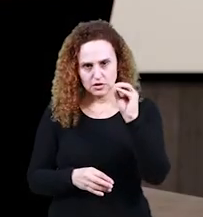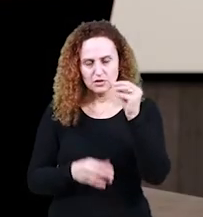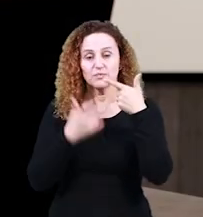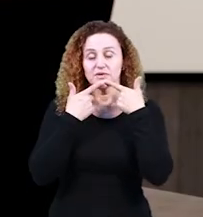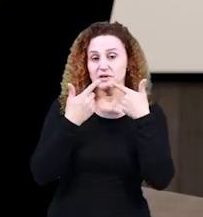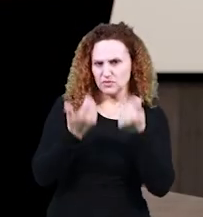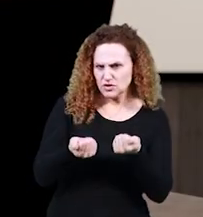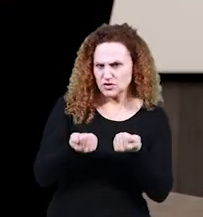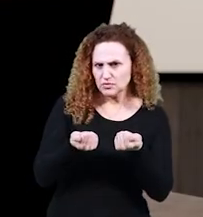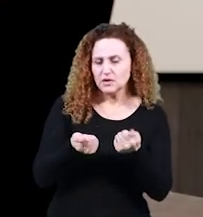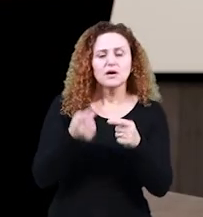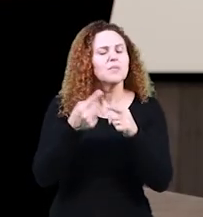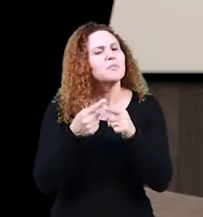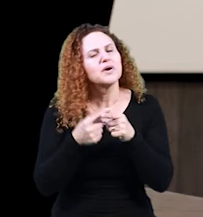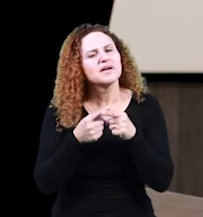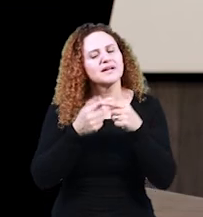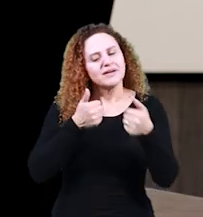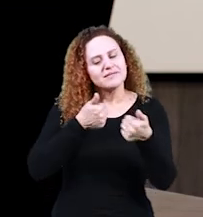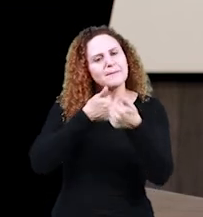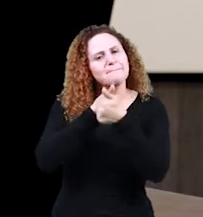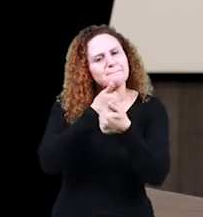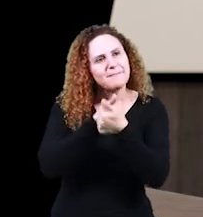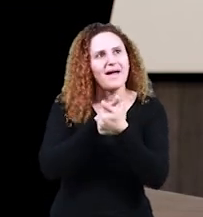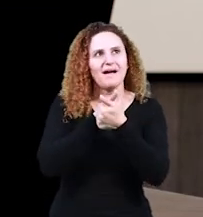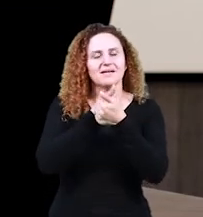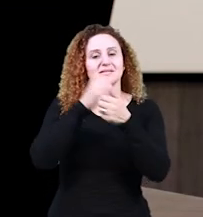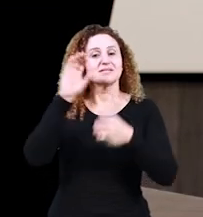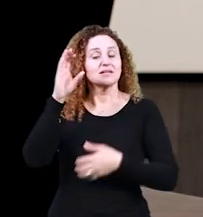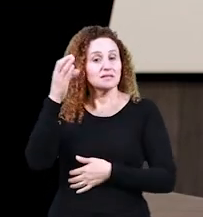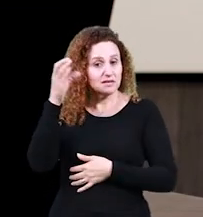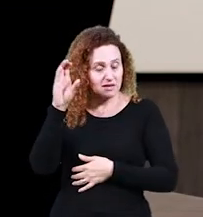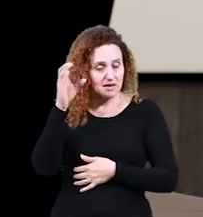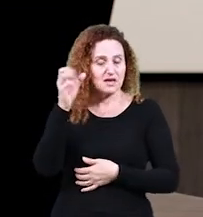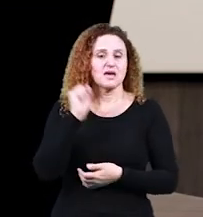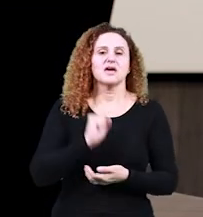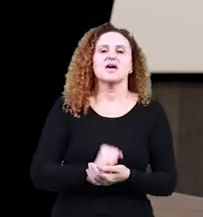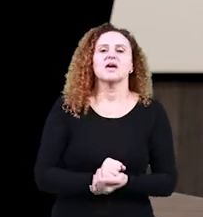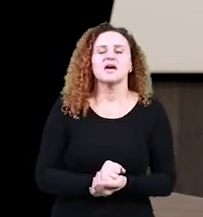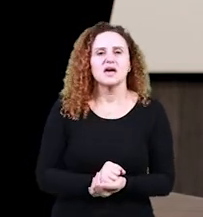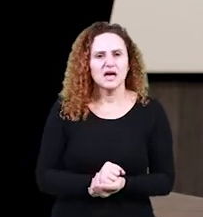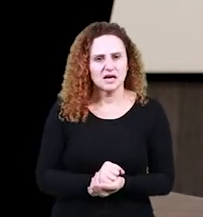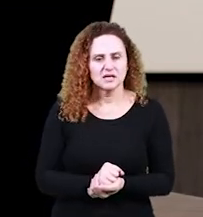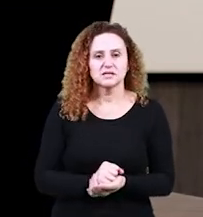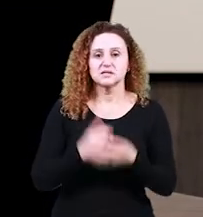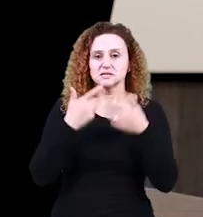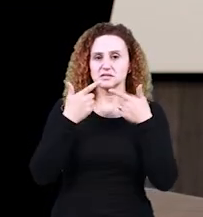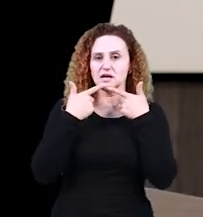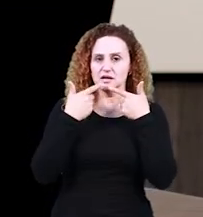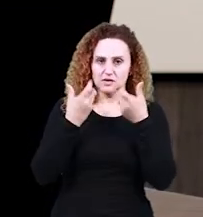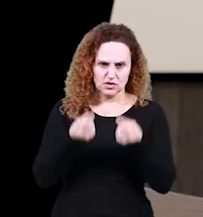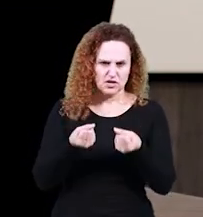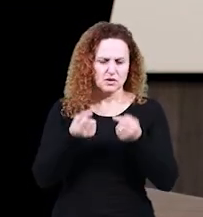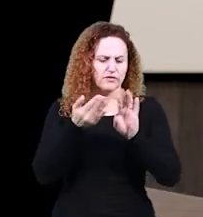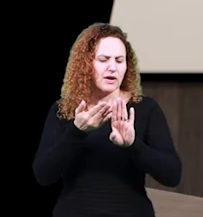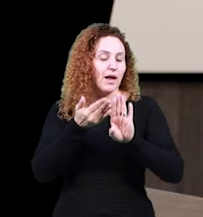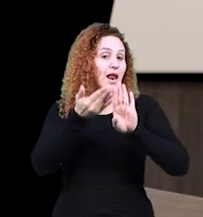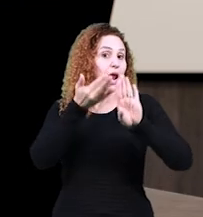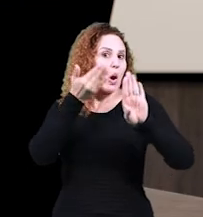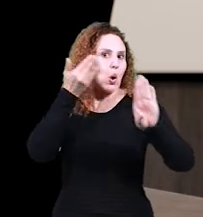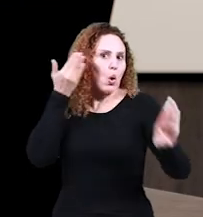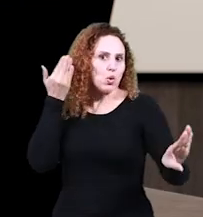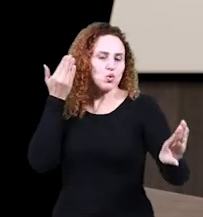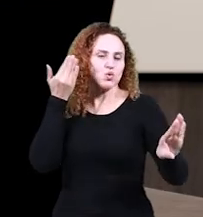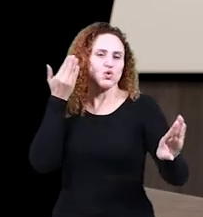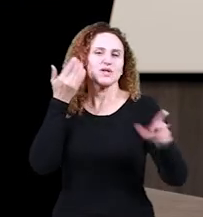porque quem vai se aproximar das ciências cognitivas se distanciar por exemplo da gramática da gramática estrutural